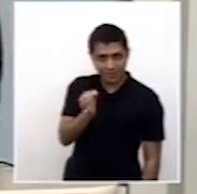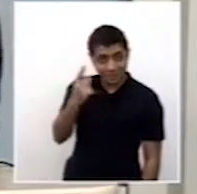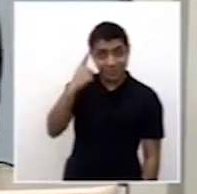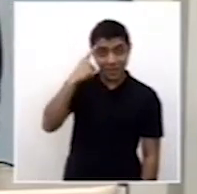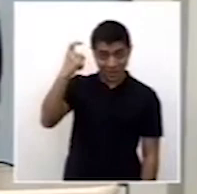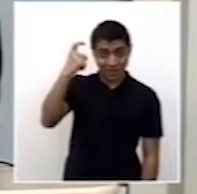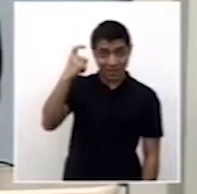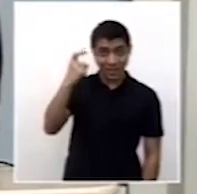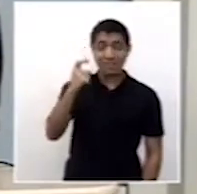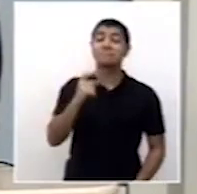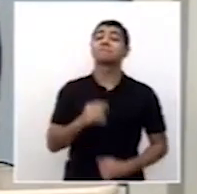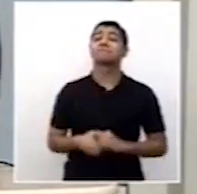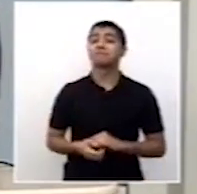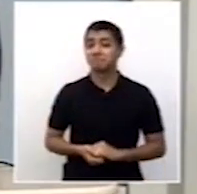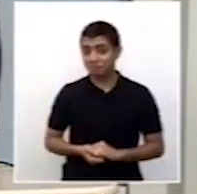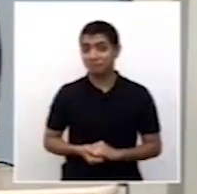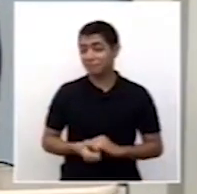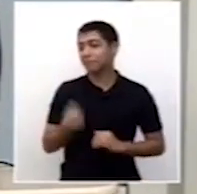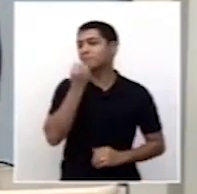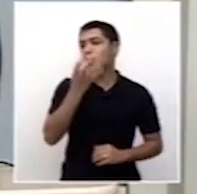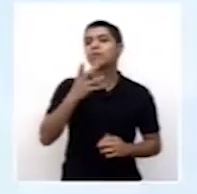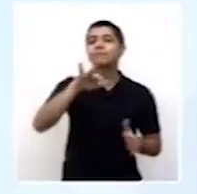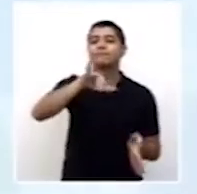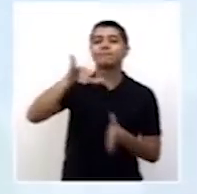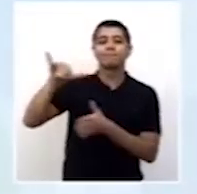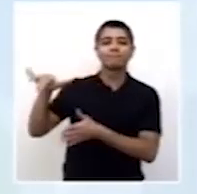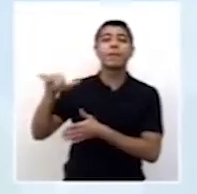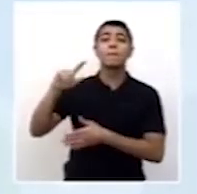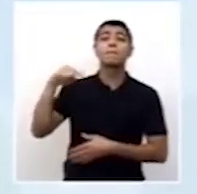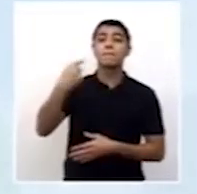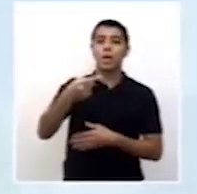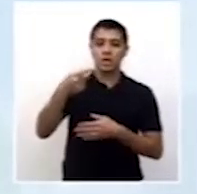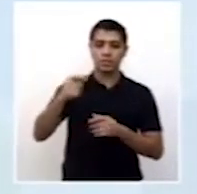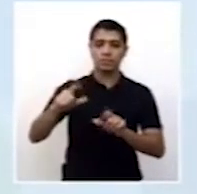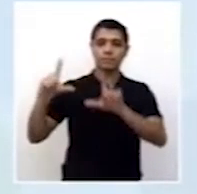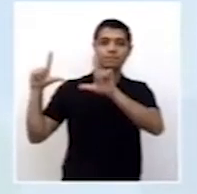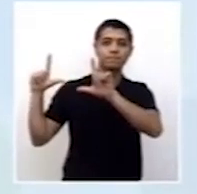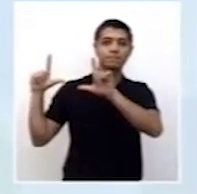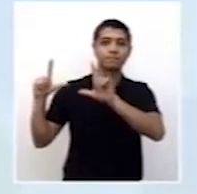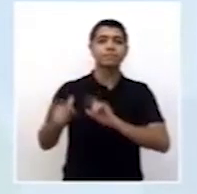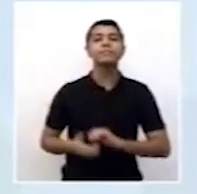Bom, vou passar para a próxima tela.